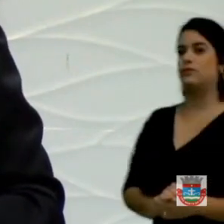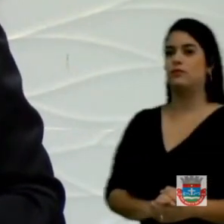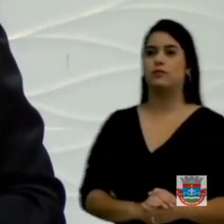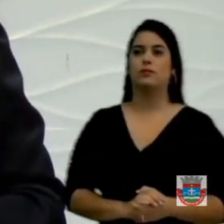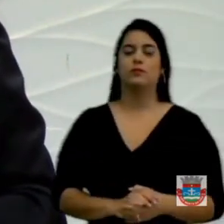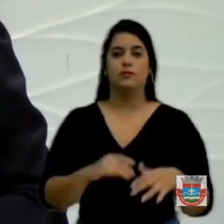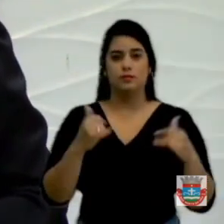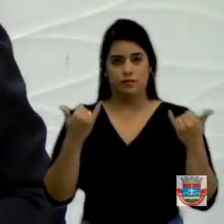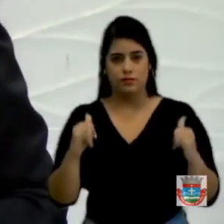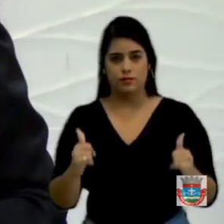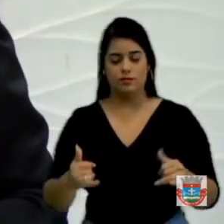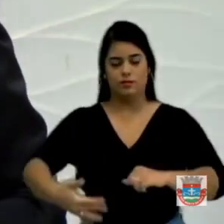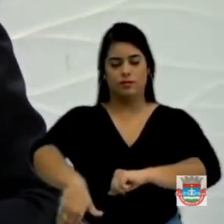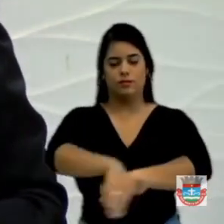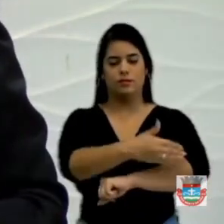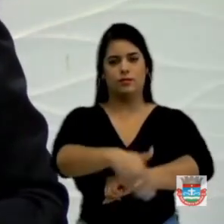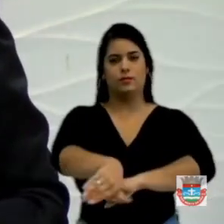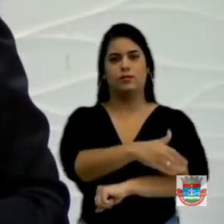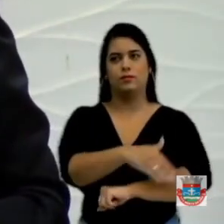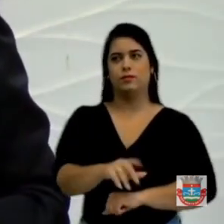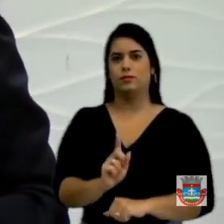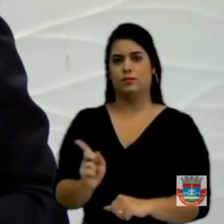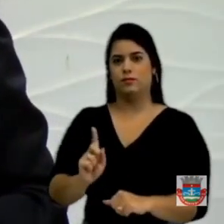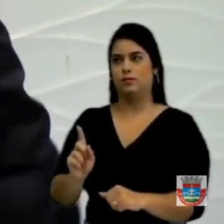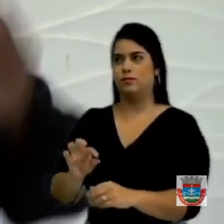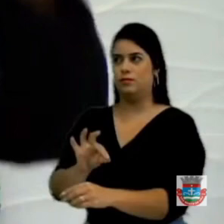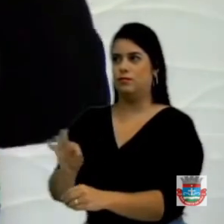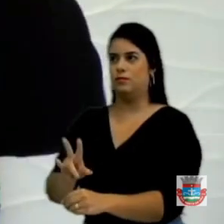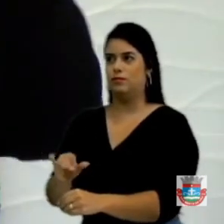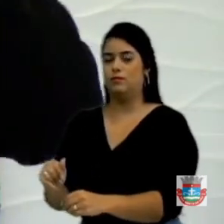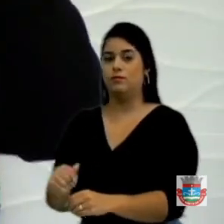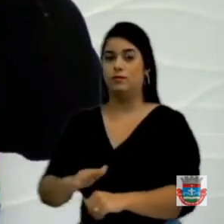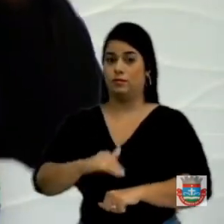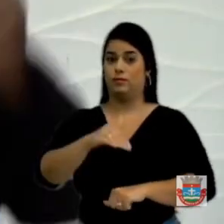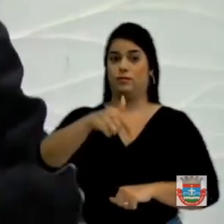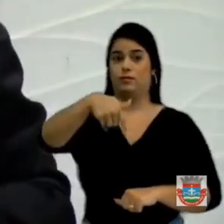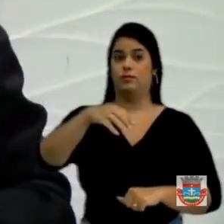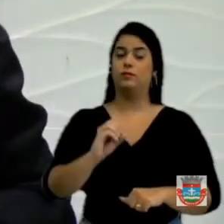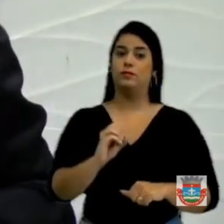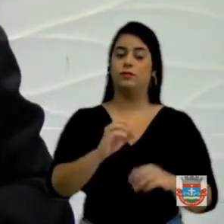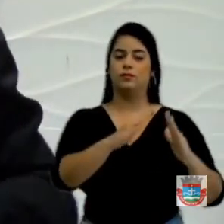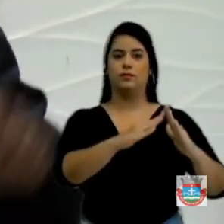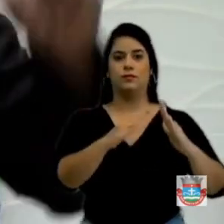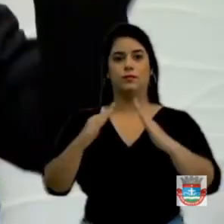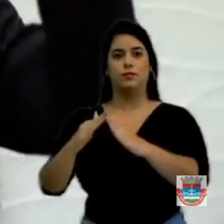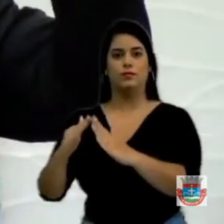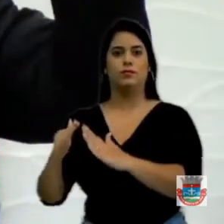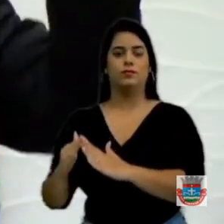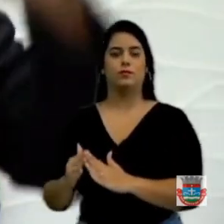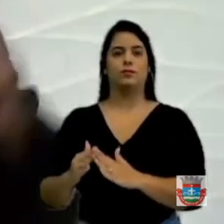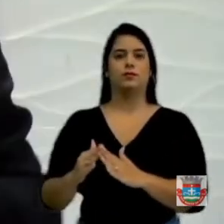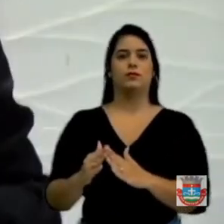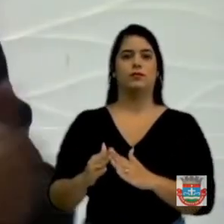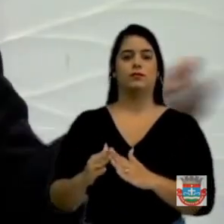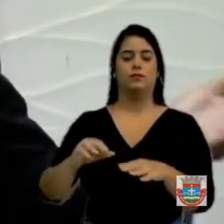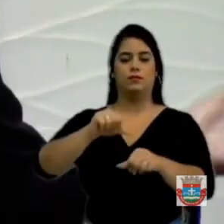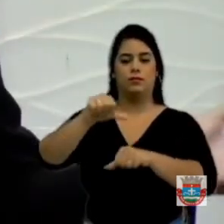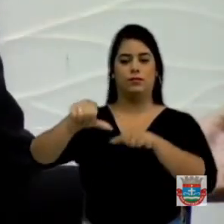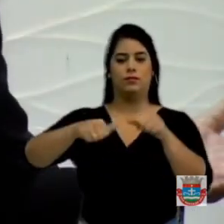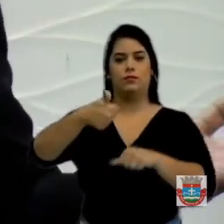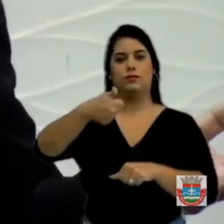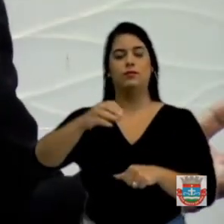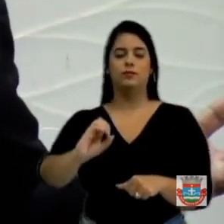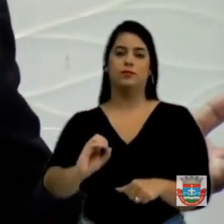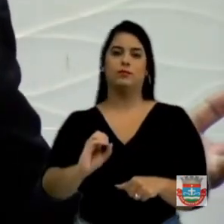loteamento lá da Vila do Espírito Santo. São mais de 70 residências ligadas a um transformador de 10. Eu não sei como